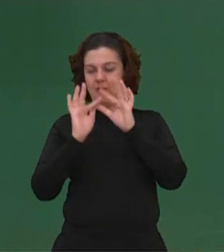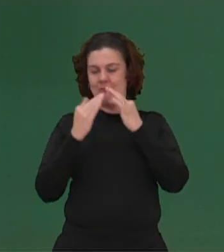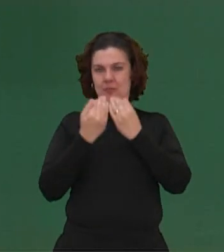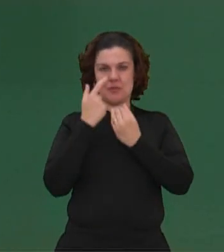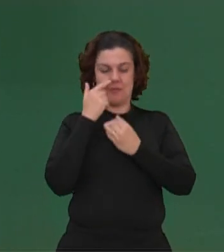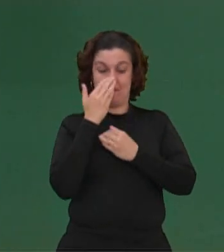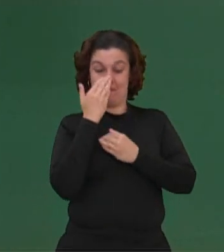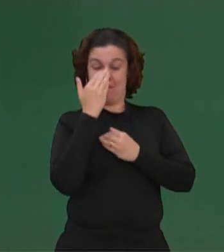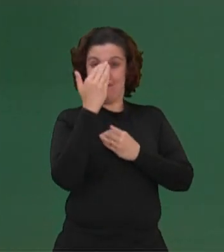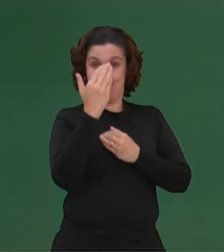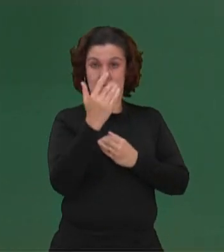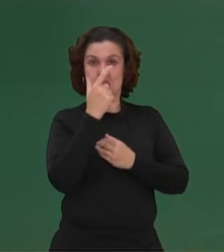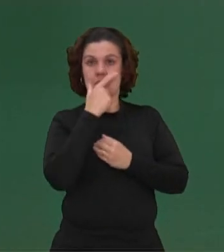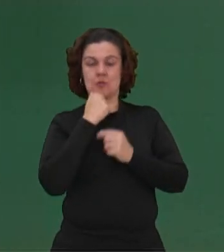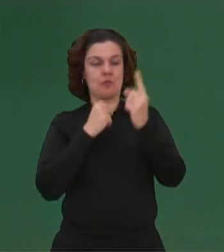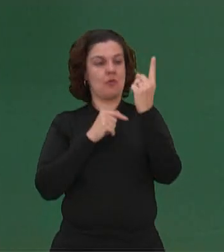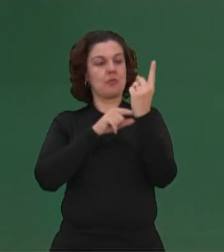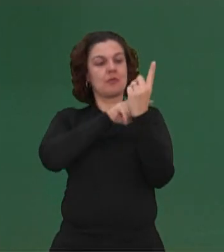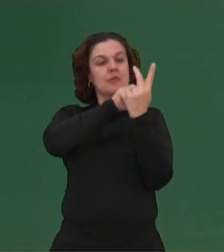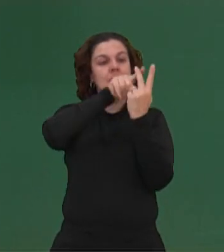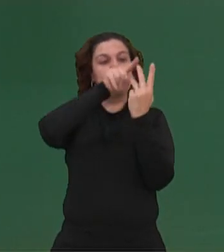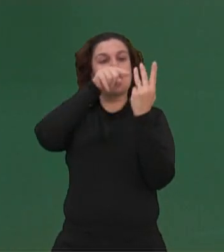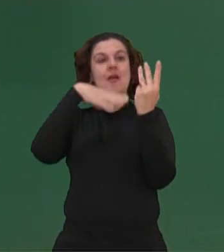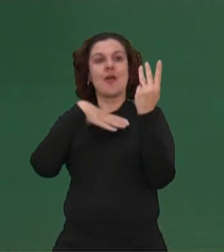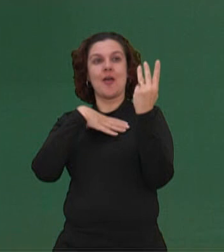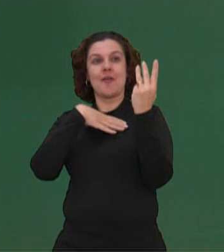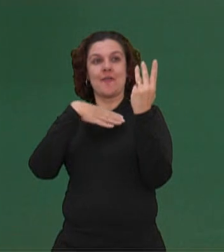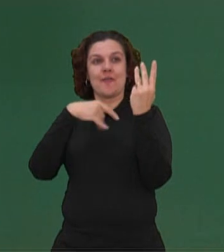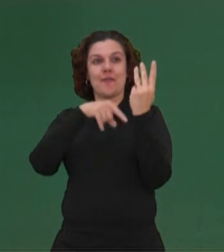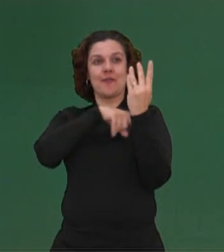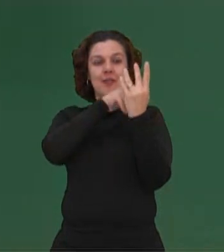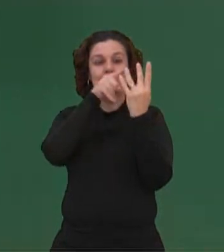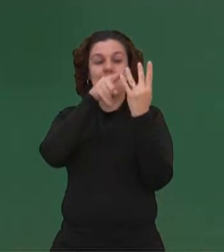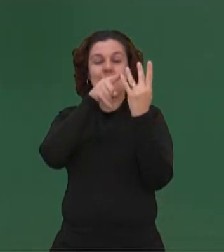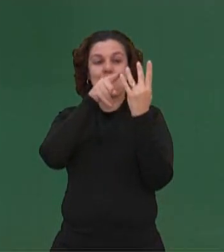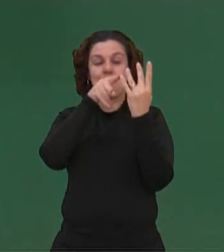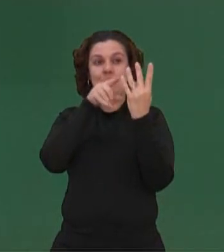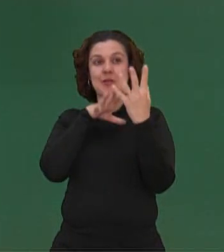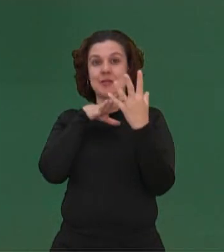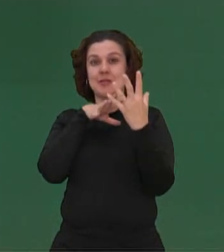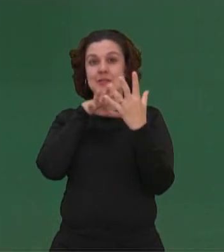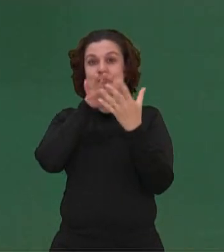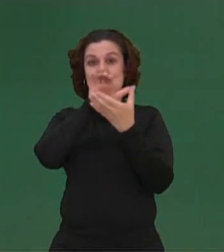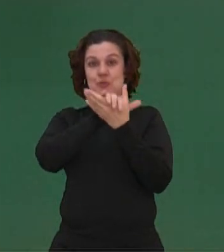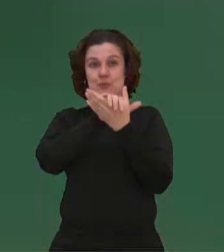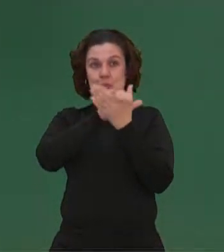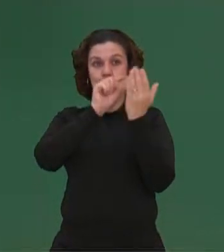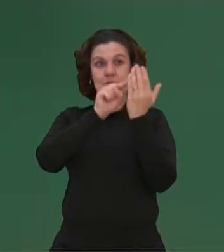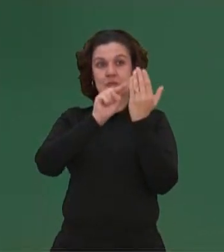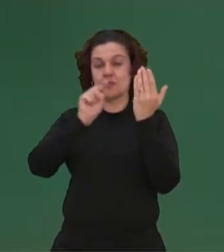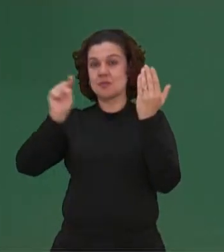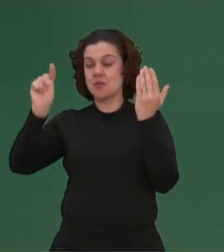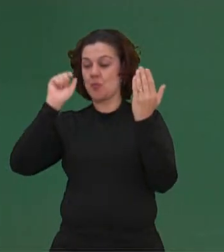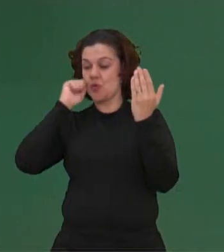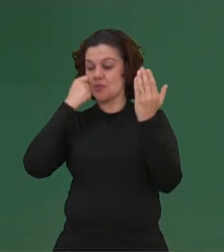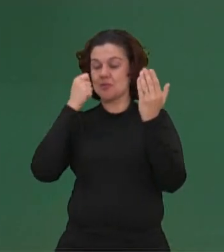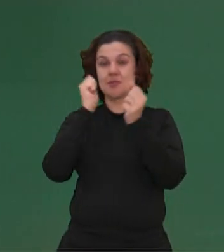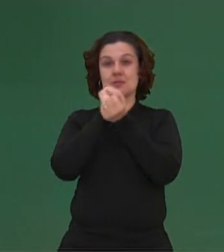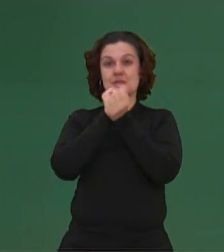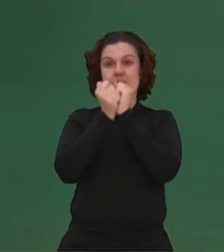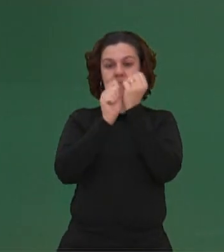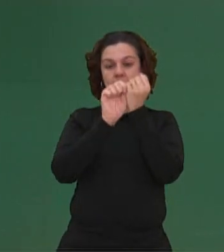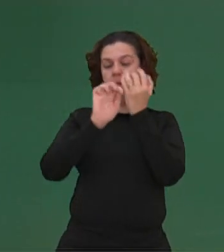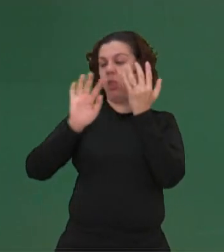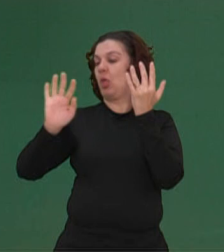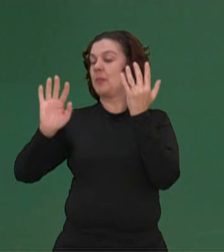frente, as filhas, depois a esposa e depois você tem as escravas. Lembre-se que